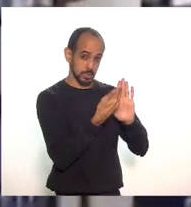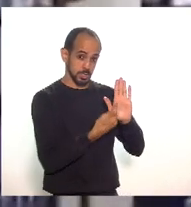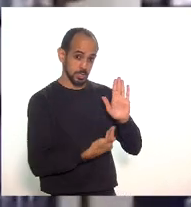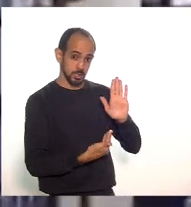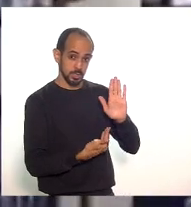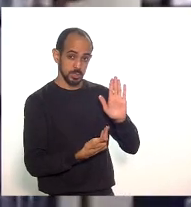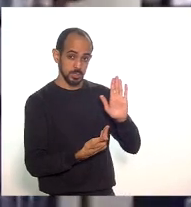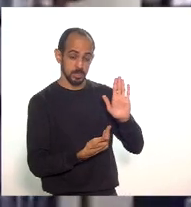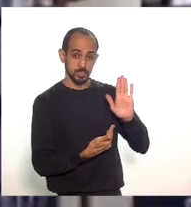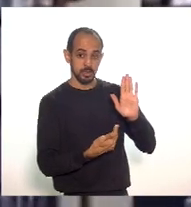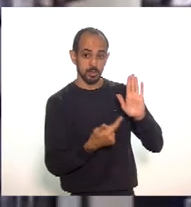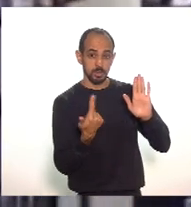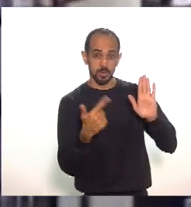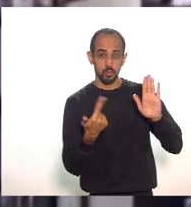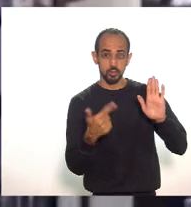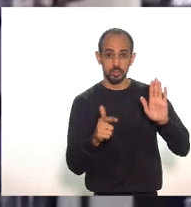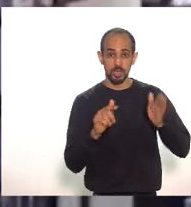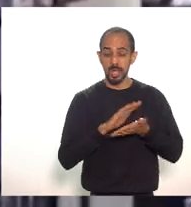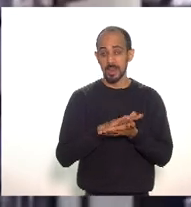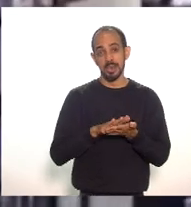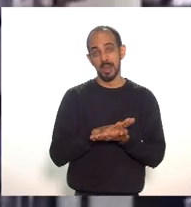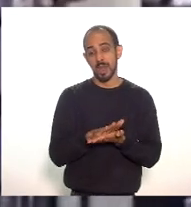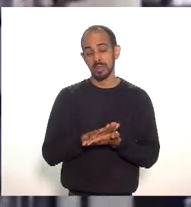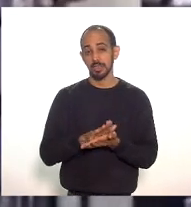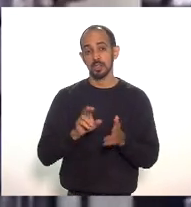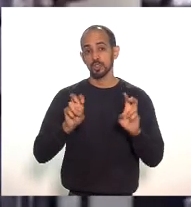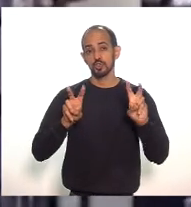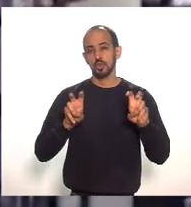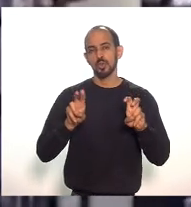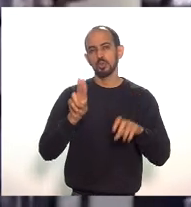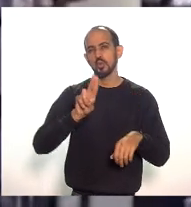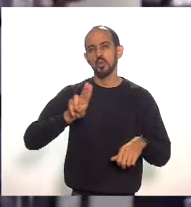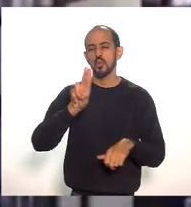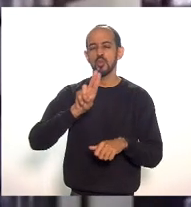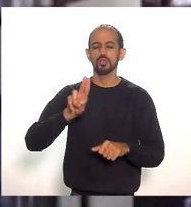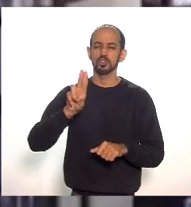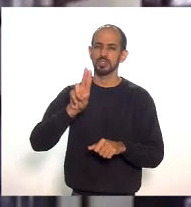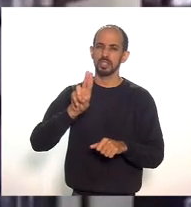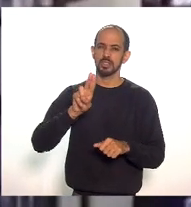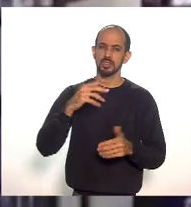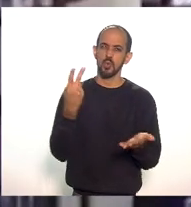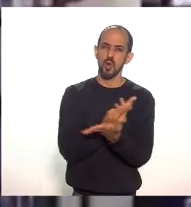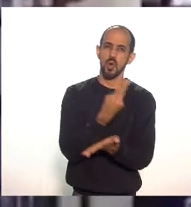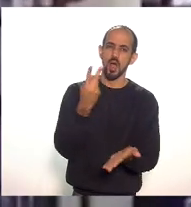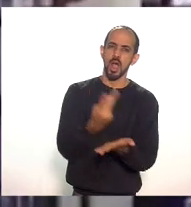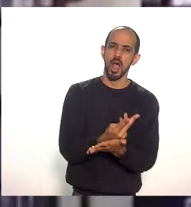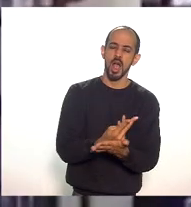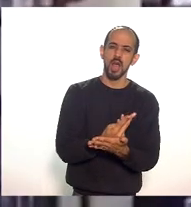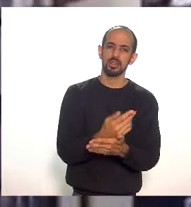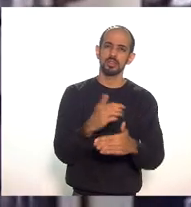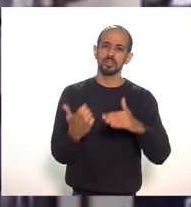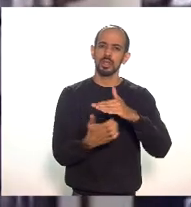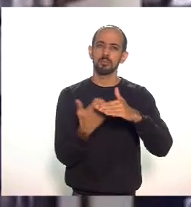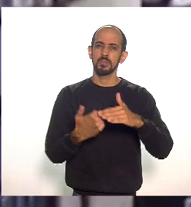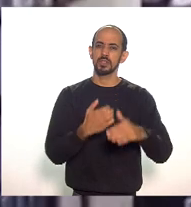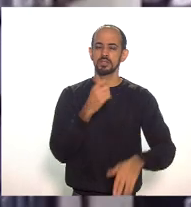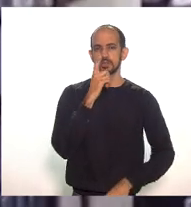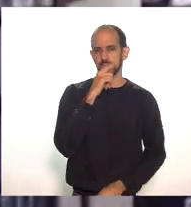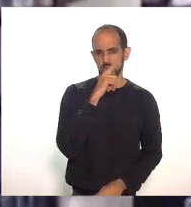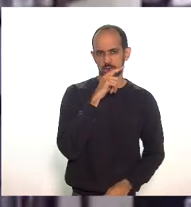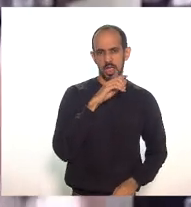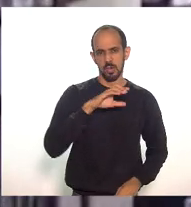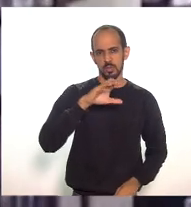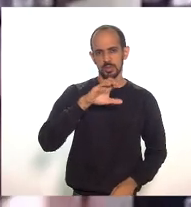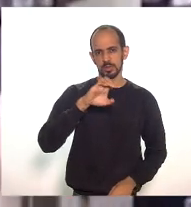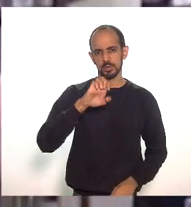esta utilização uso indevido da Companhia Estadual de águas e esgotos CEDAE